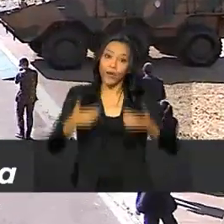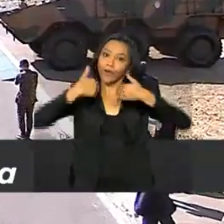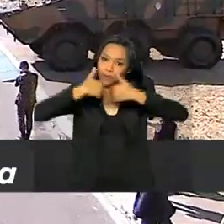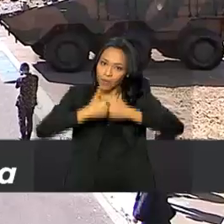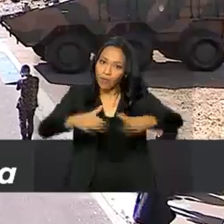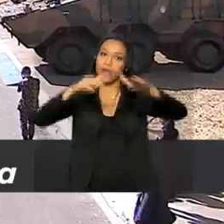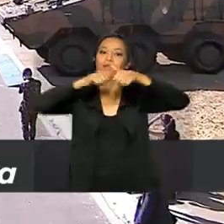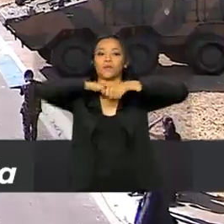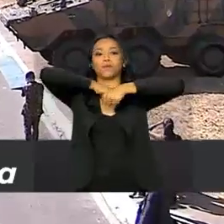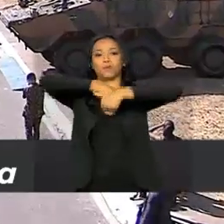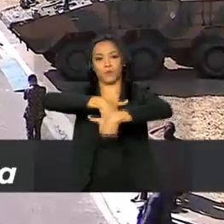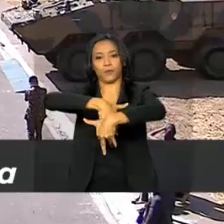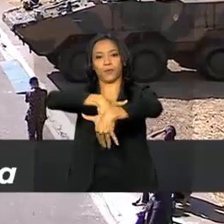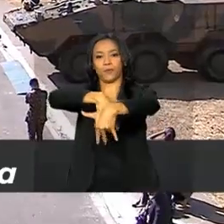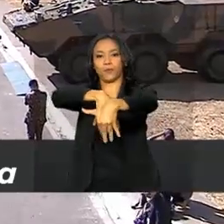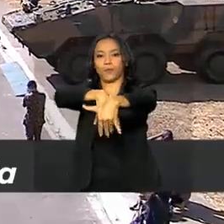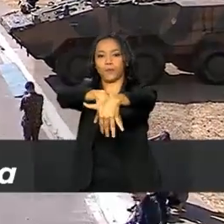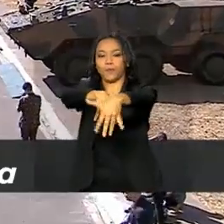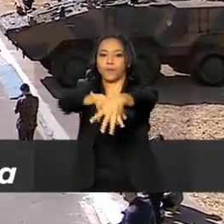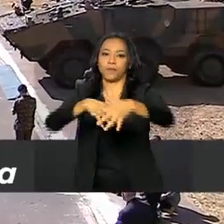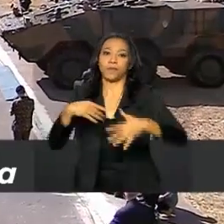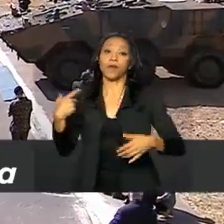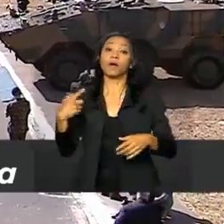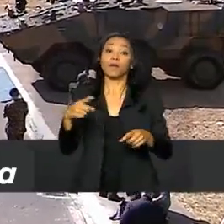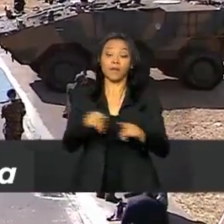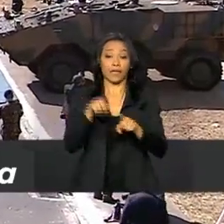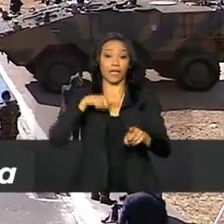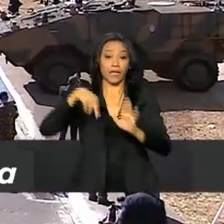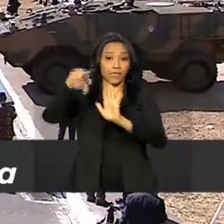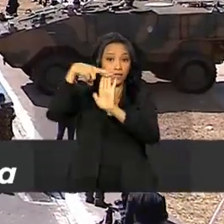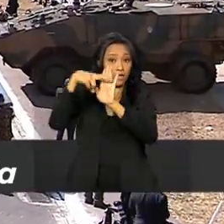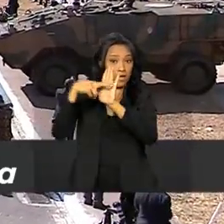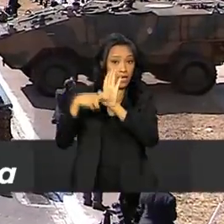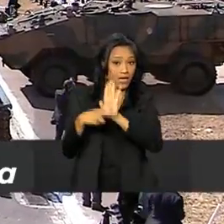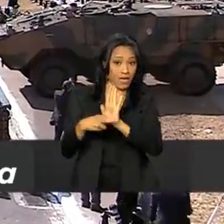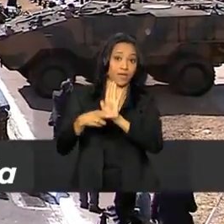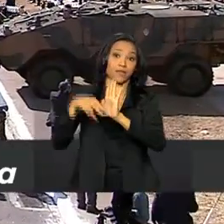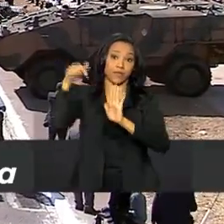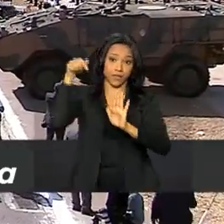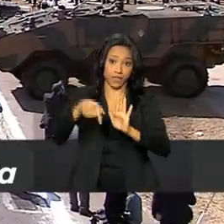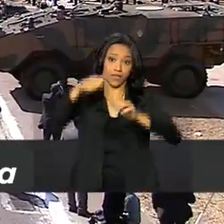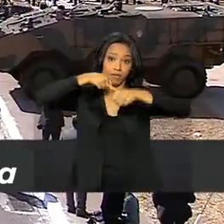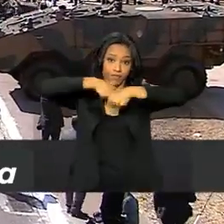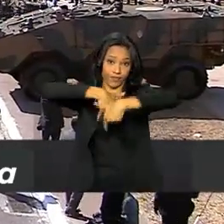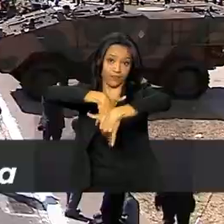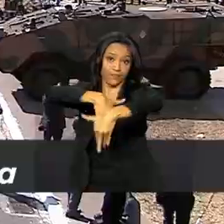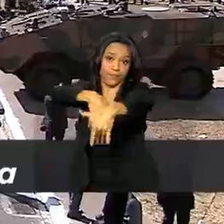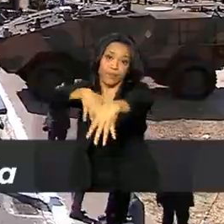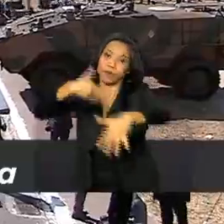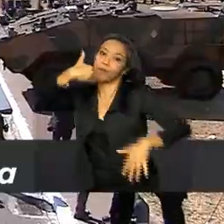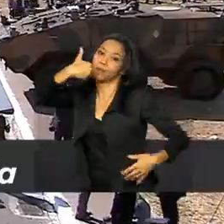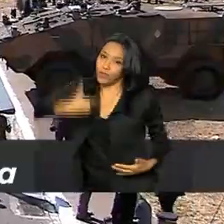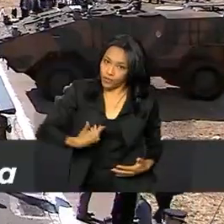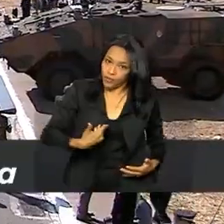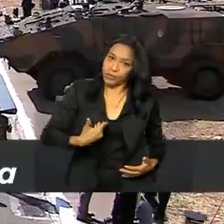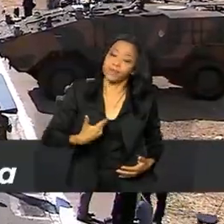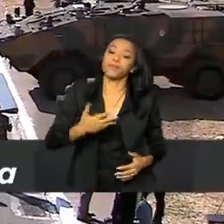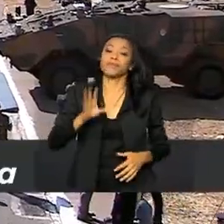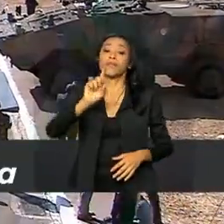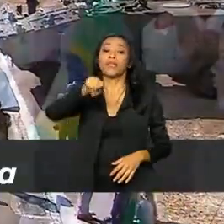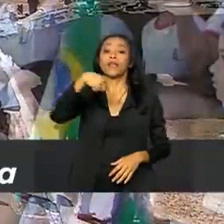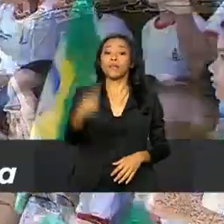esse é o encerramento do protocolo inicial do desfile de 7 de setembro. Já ao